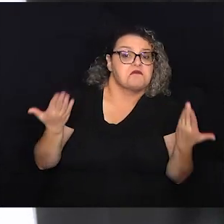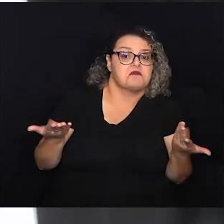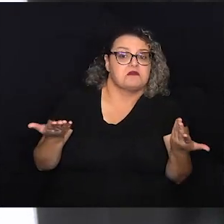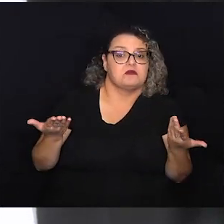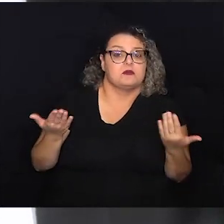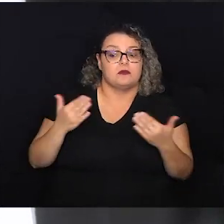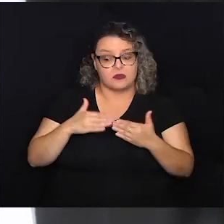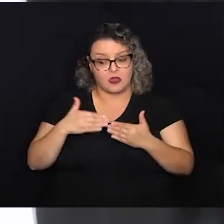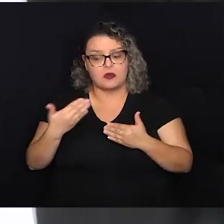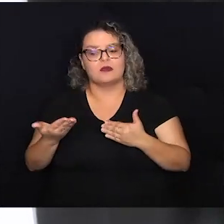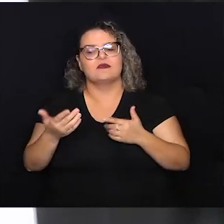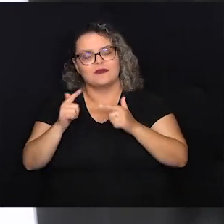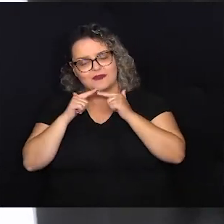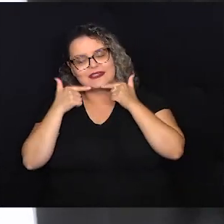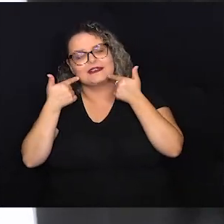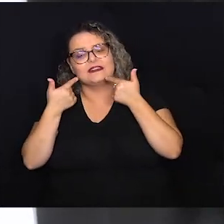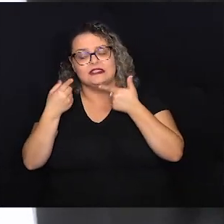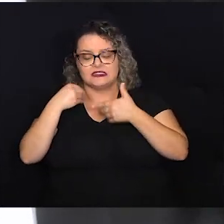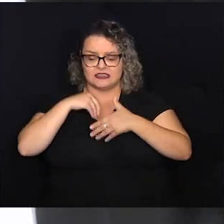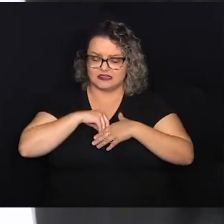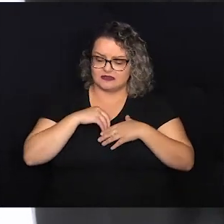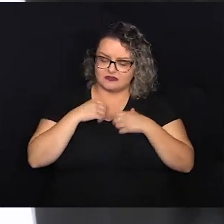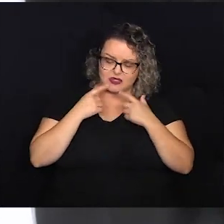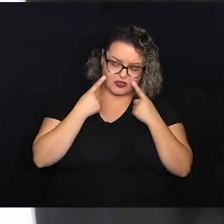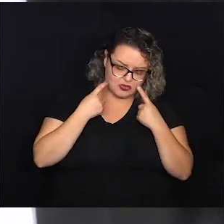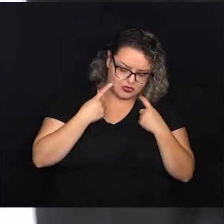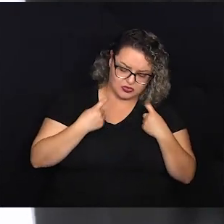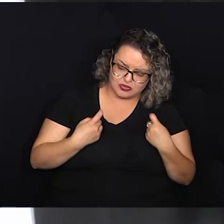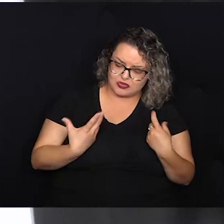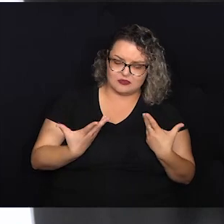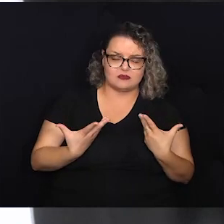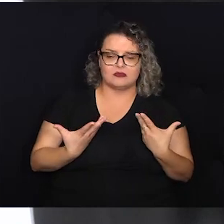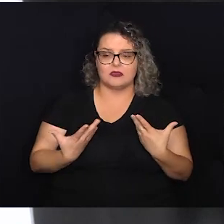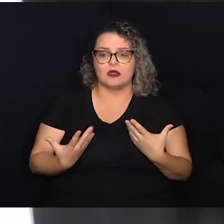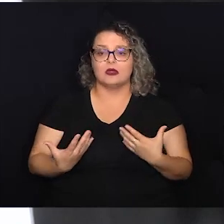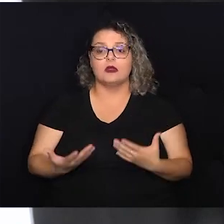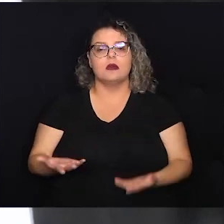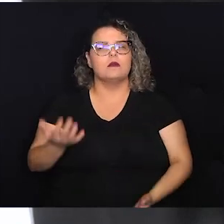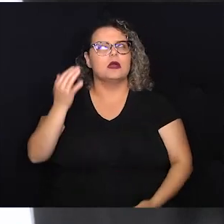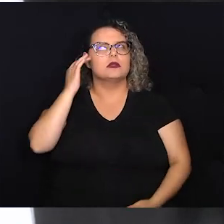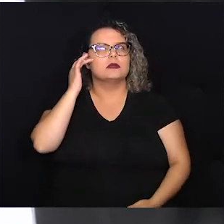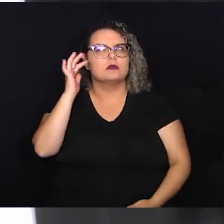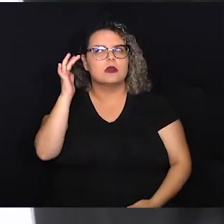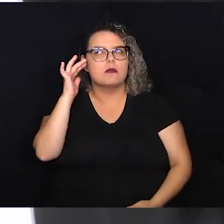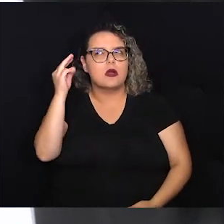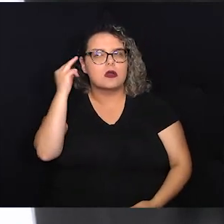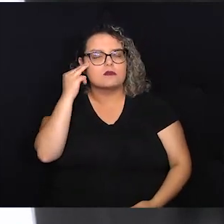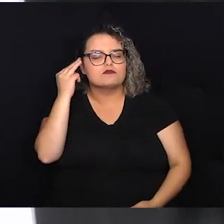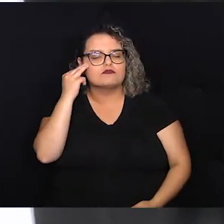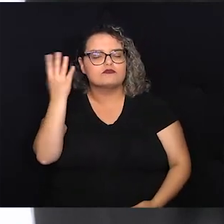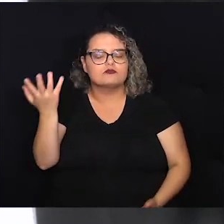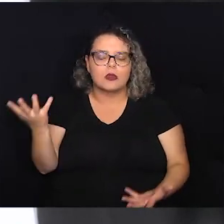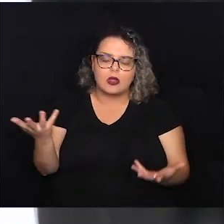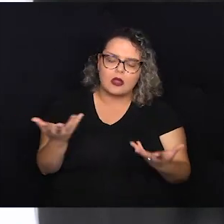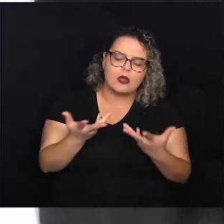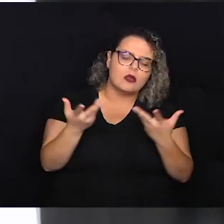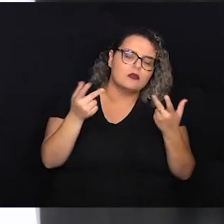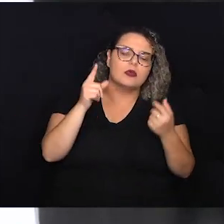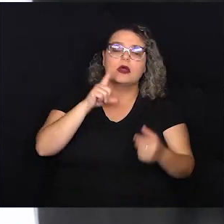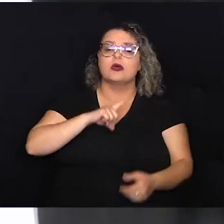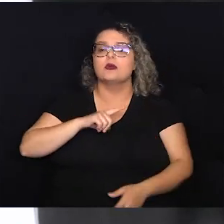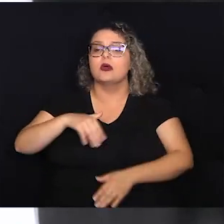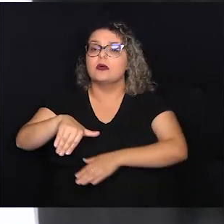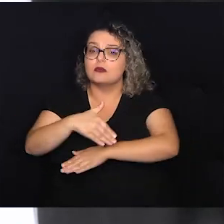saí de lá nem sei quando, por fora sei que sorria, por dentro estava chorando. Guardei, porém, na lembrança,